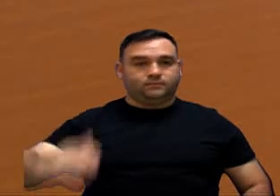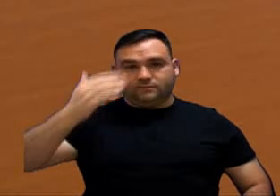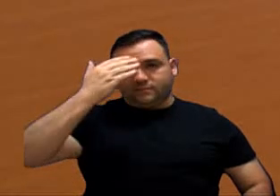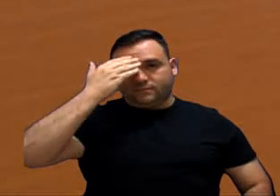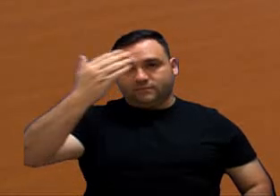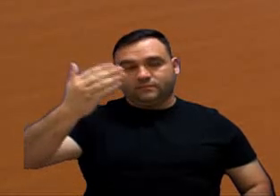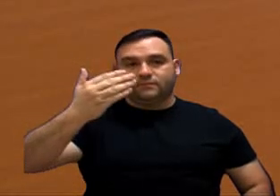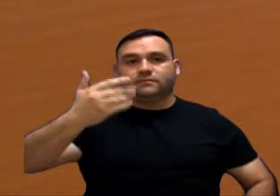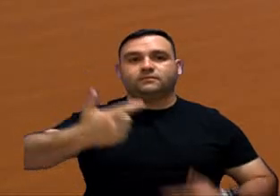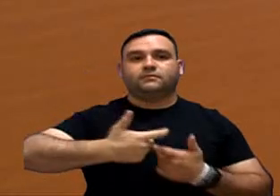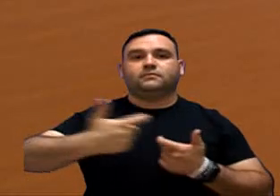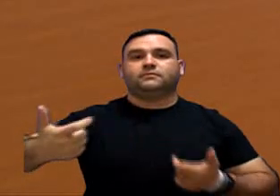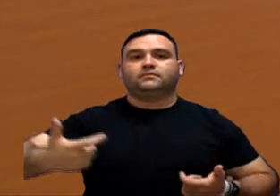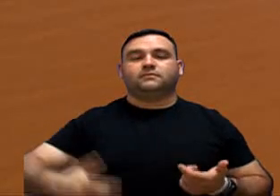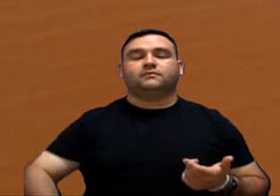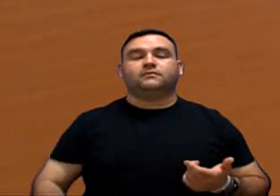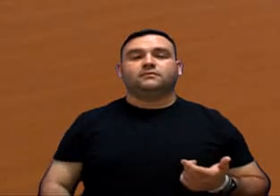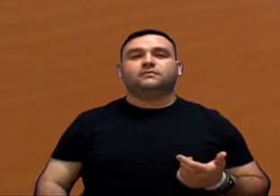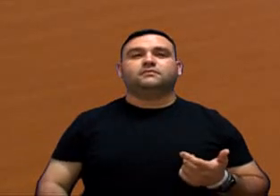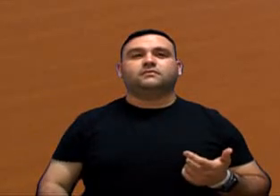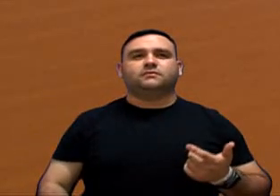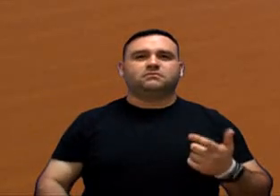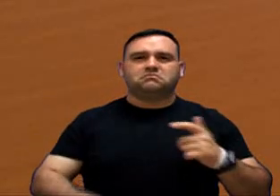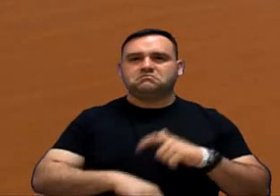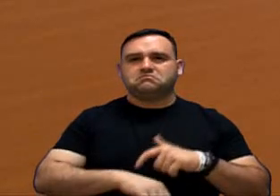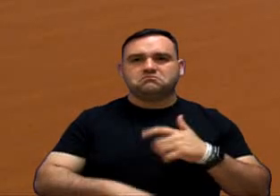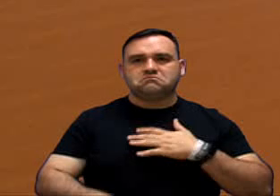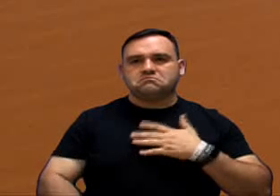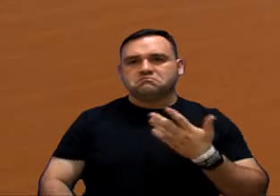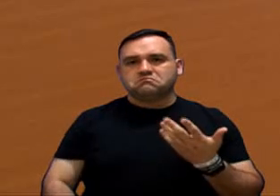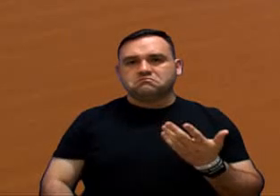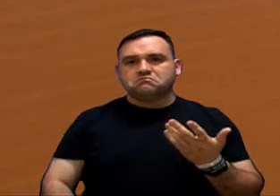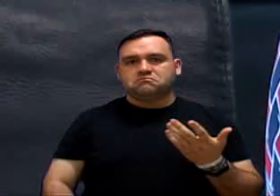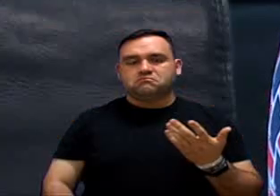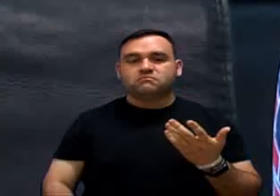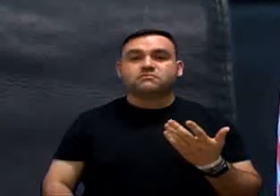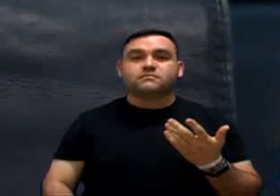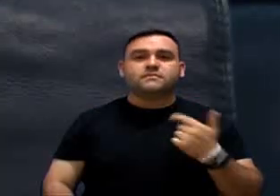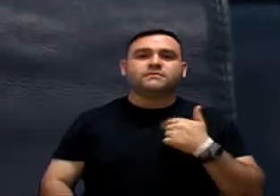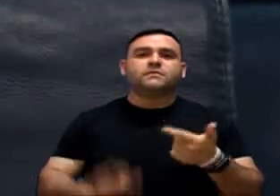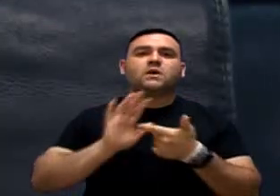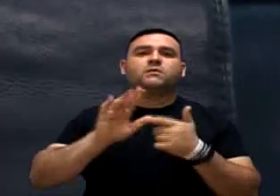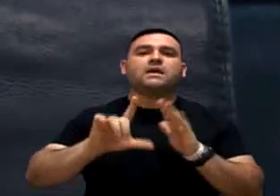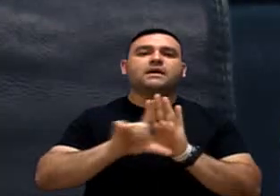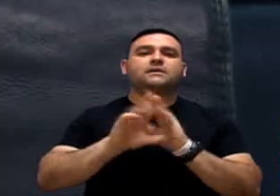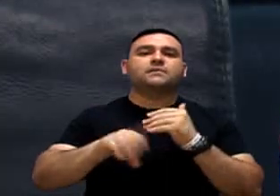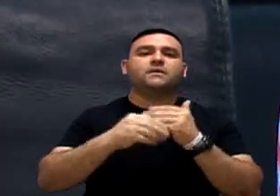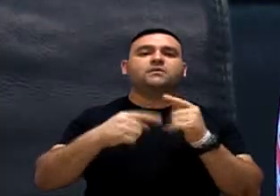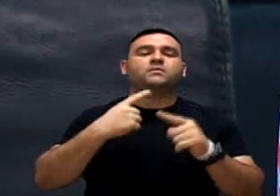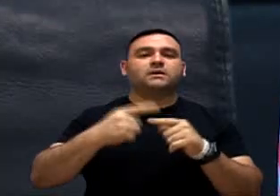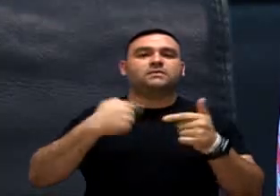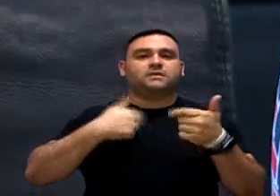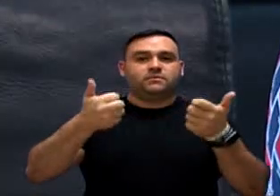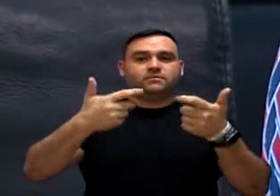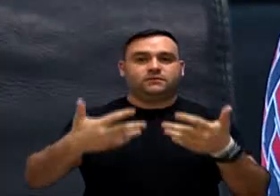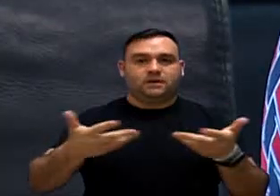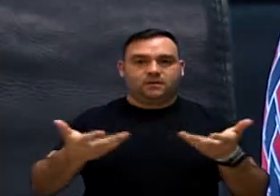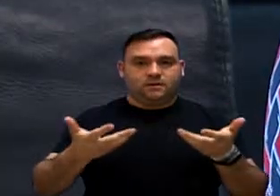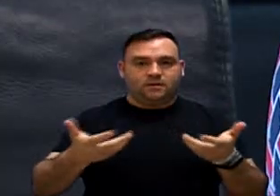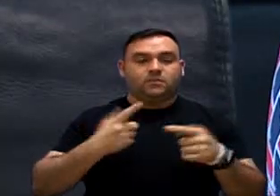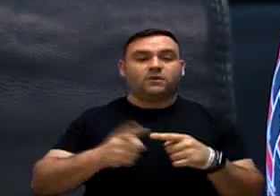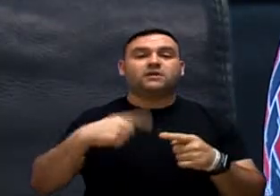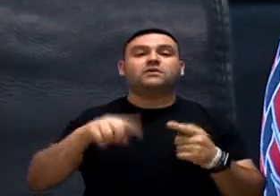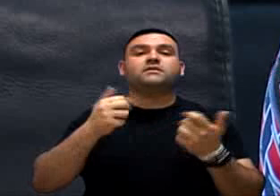Obrigada pela parte. Ou posso usar meu tempo? Eu apresentei uma emenda, sobre isso que eu gostaria de falar, porque nós